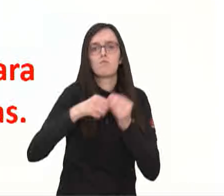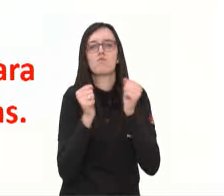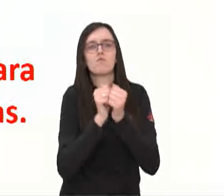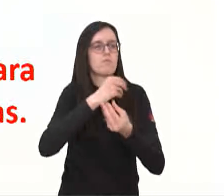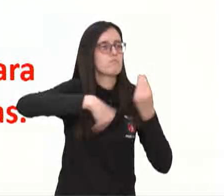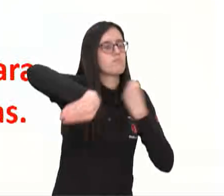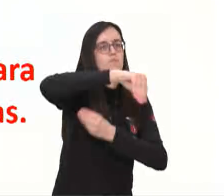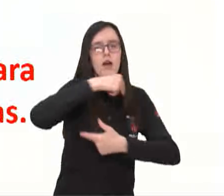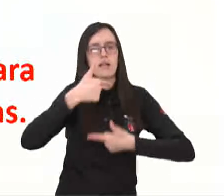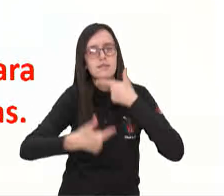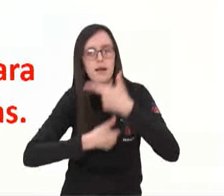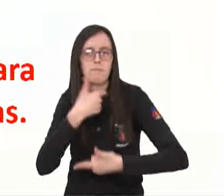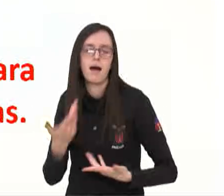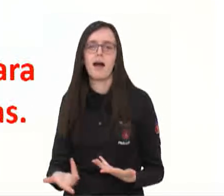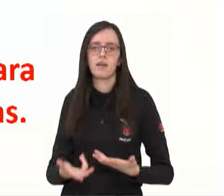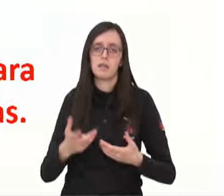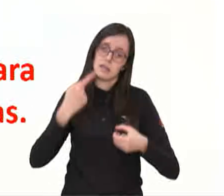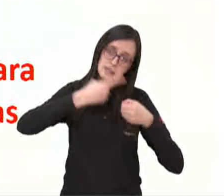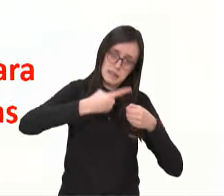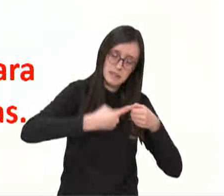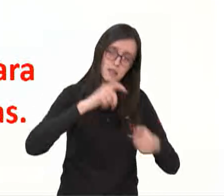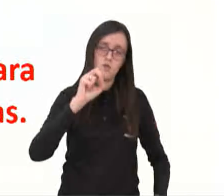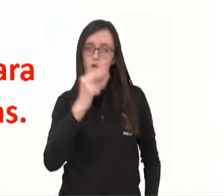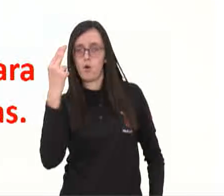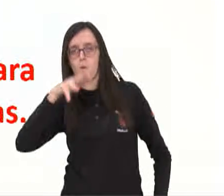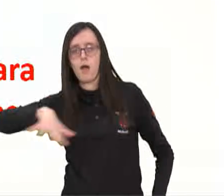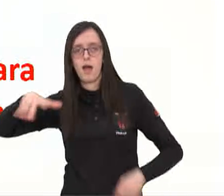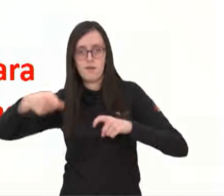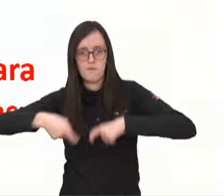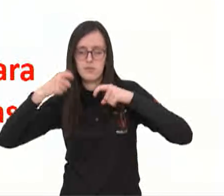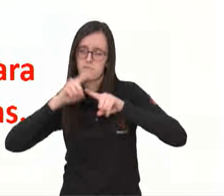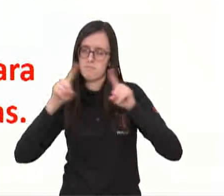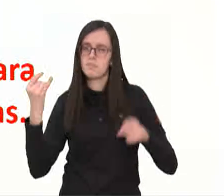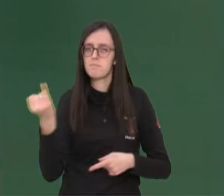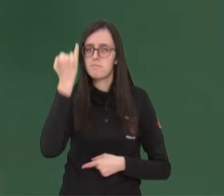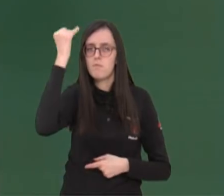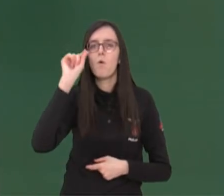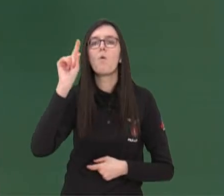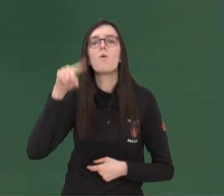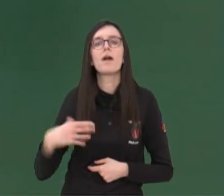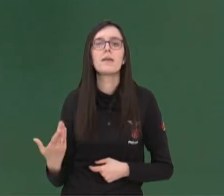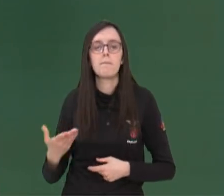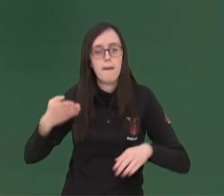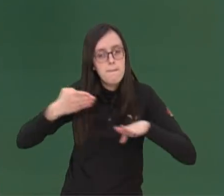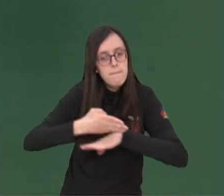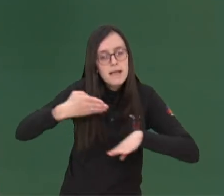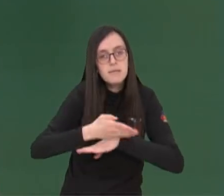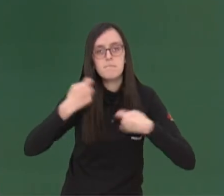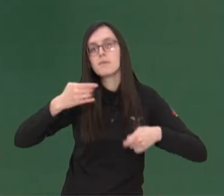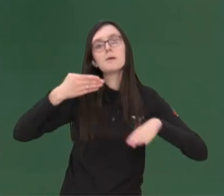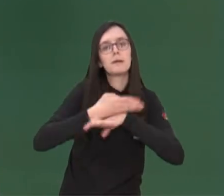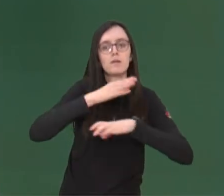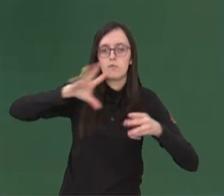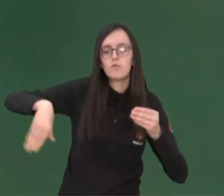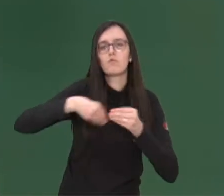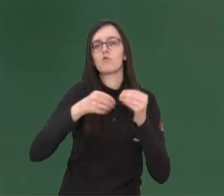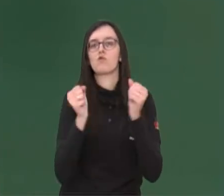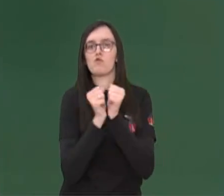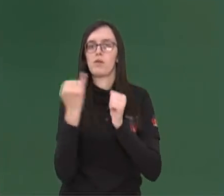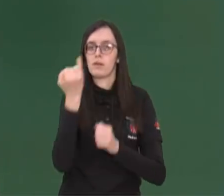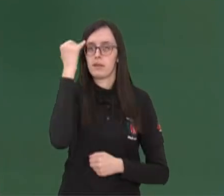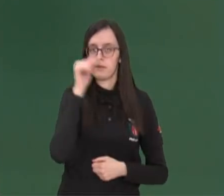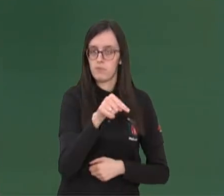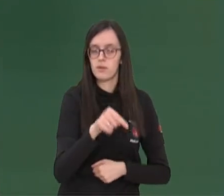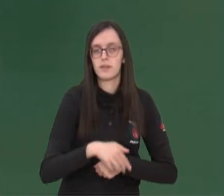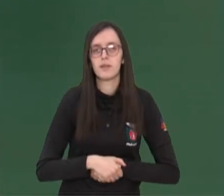mundo do trabalho, seja na cidade ou na área rural, mas ele deveria, então, participar, ser incorporado, estar